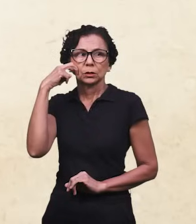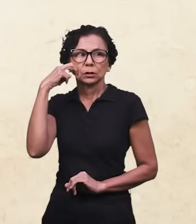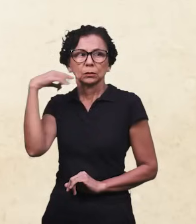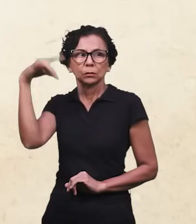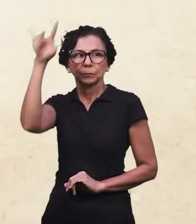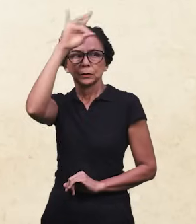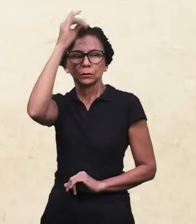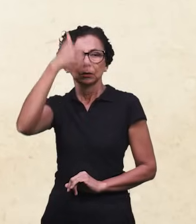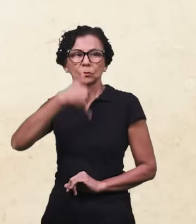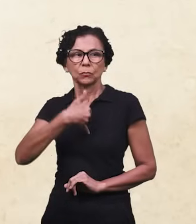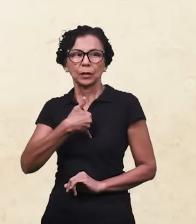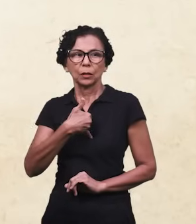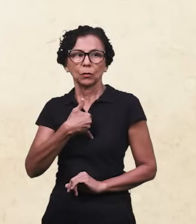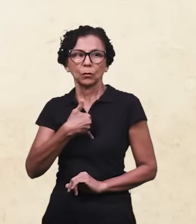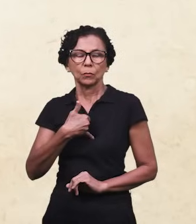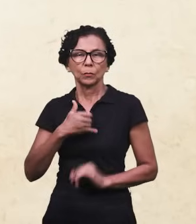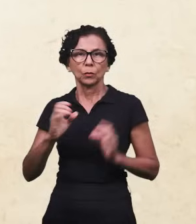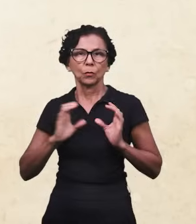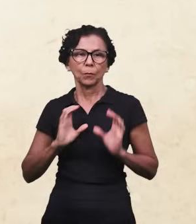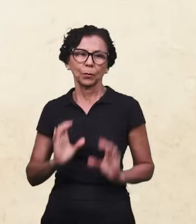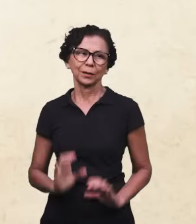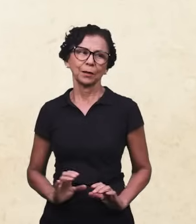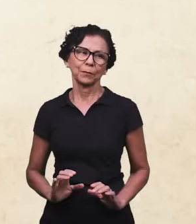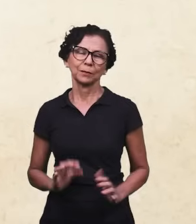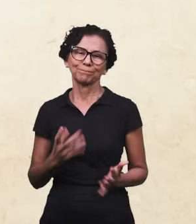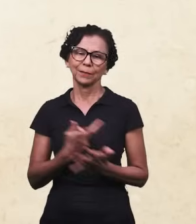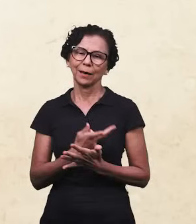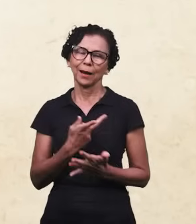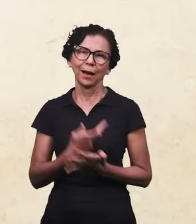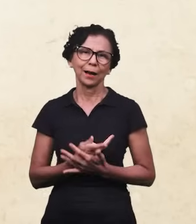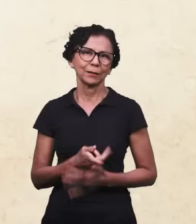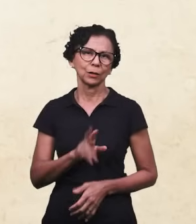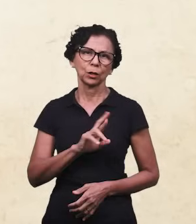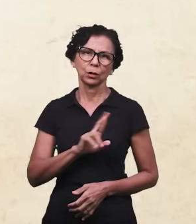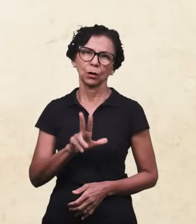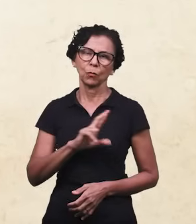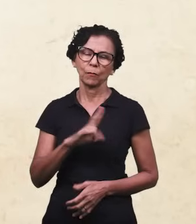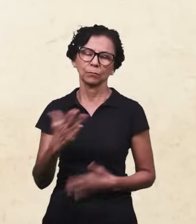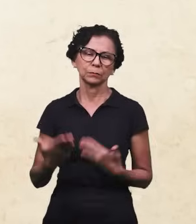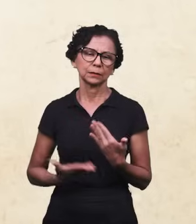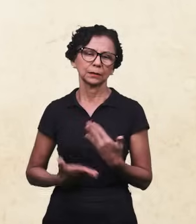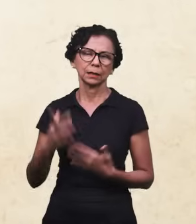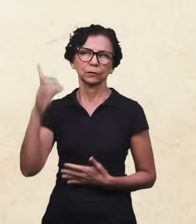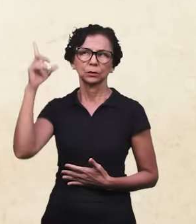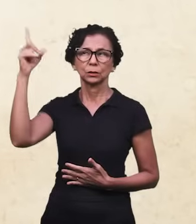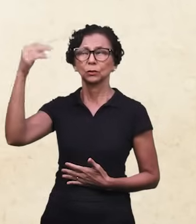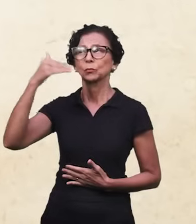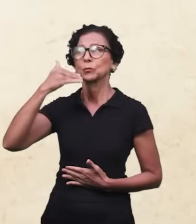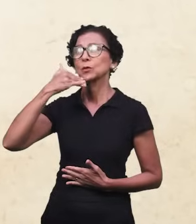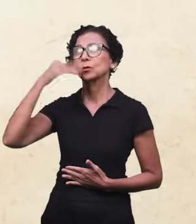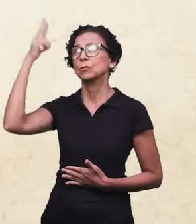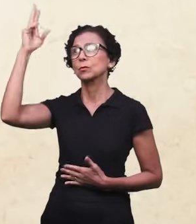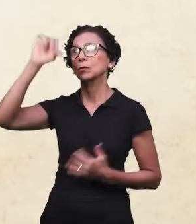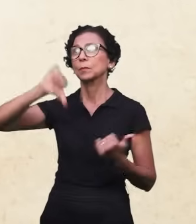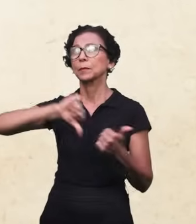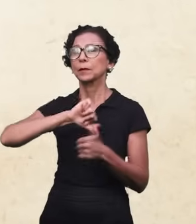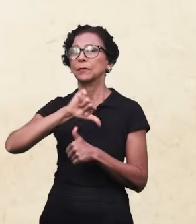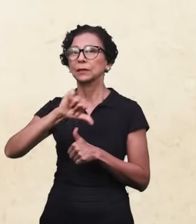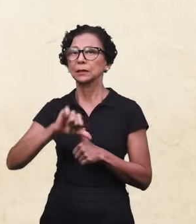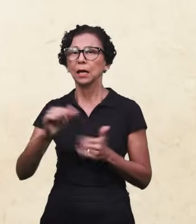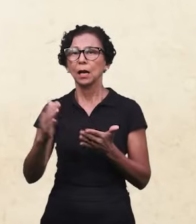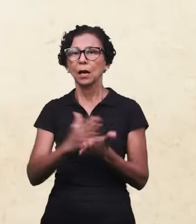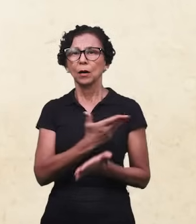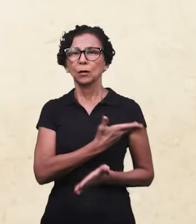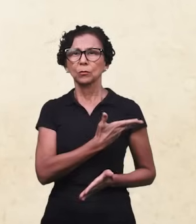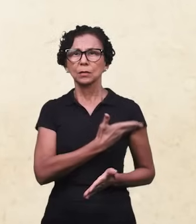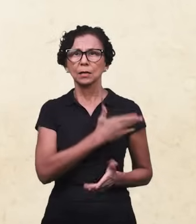postura não era uma postura correta, né? Principalmente para um servo de Deus. Então eu fui buscando no Senhor essa mudança. Me afastei